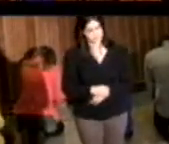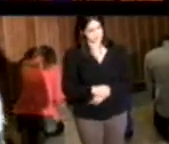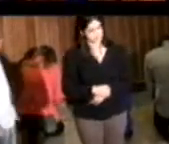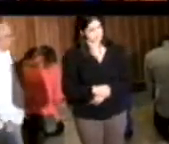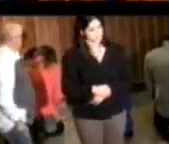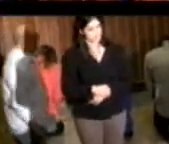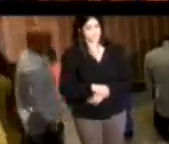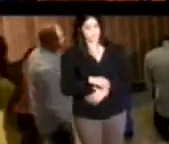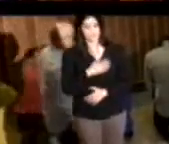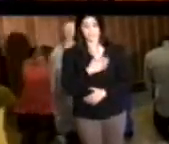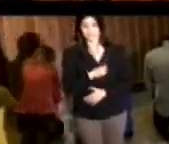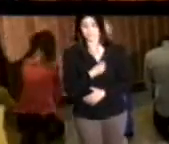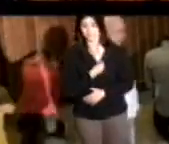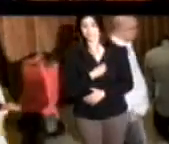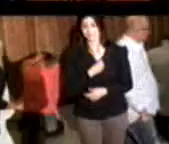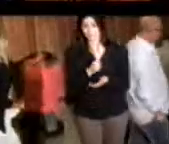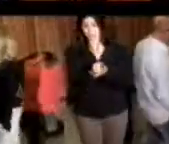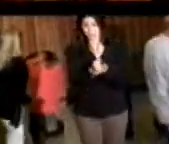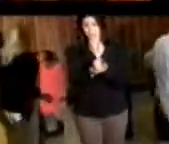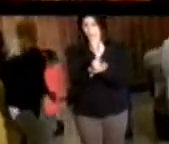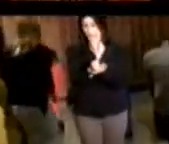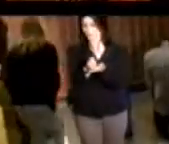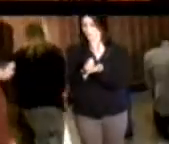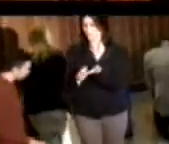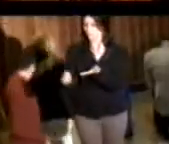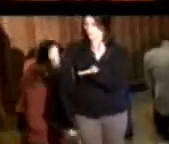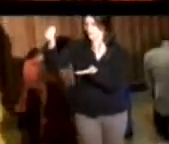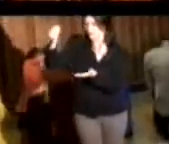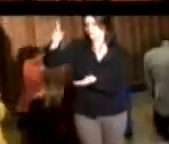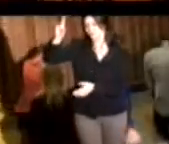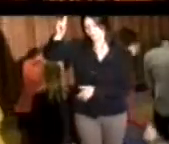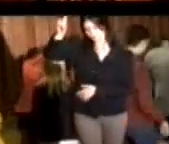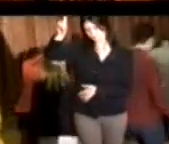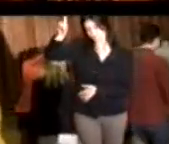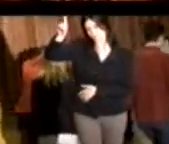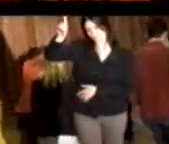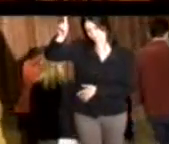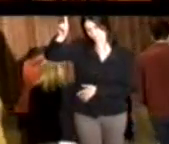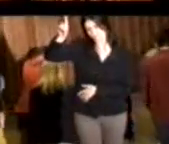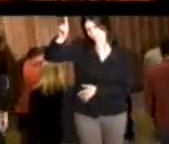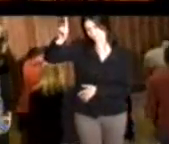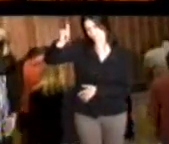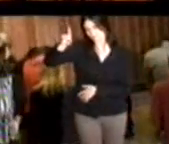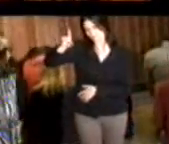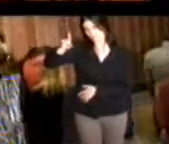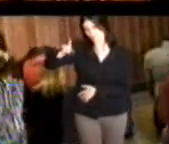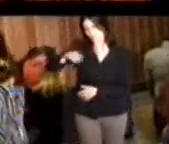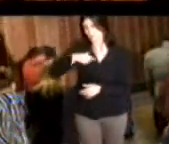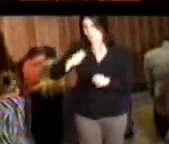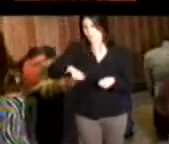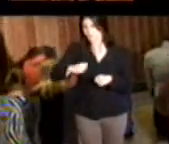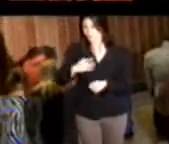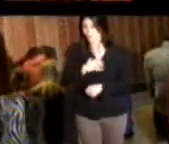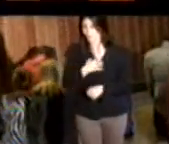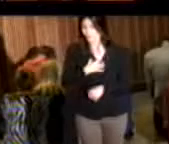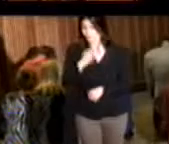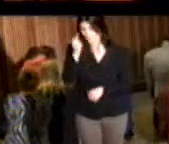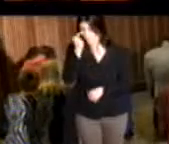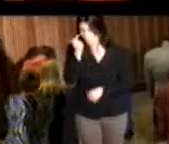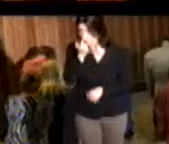comando da minha vida nas tuas mãos, para aprender com o Senhor a trocar as lentes. Me ajuda, me